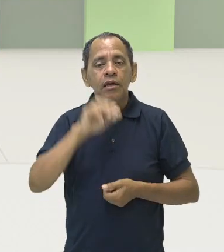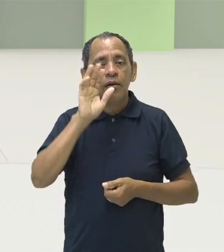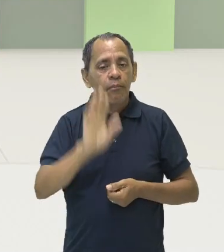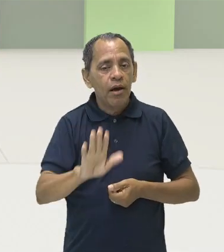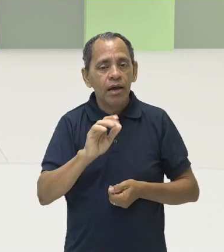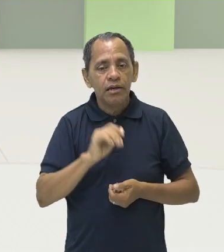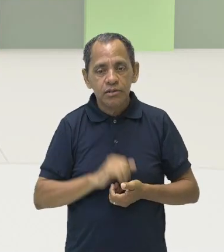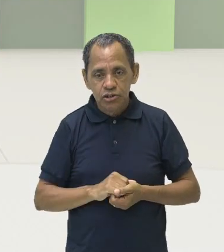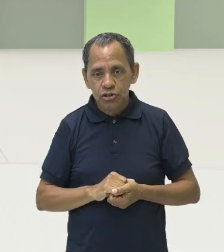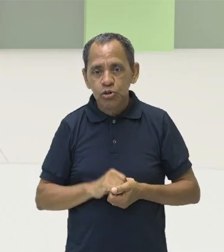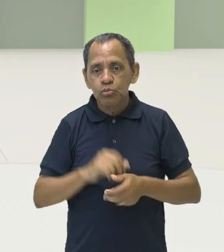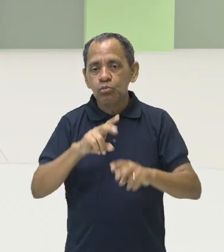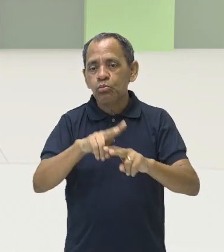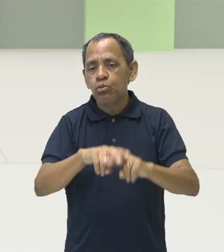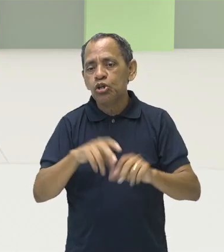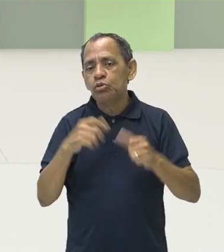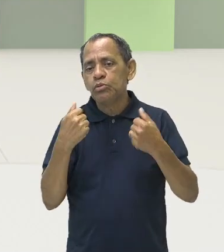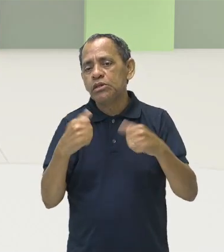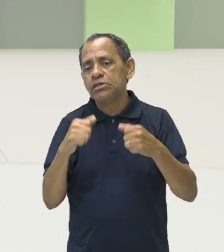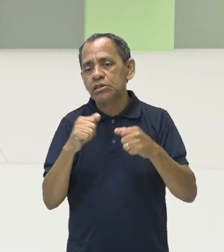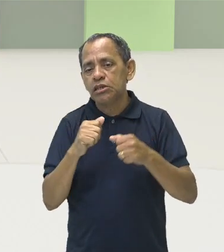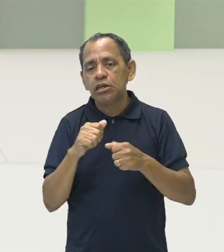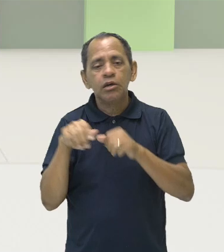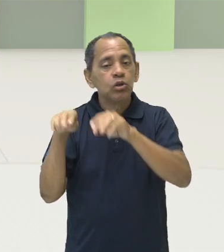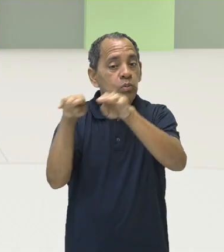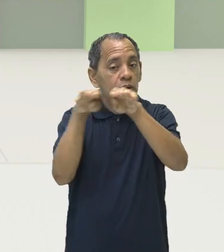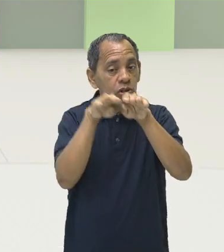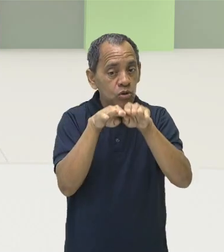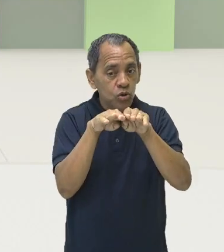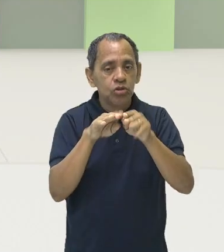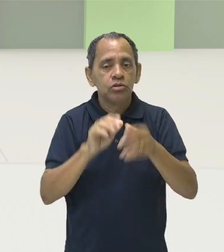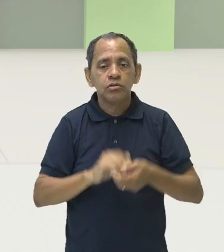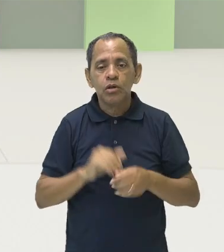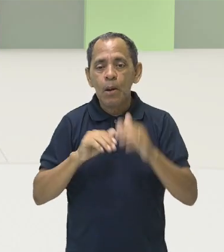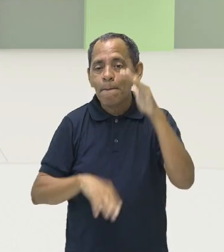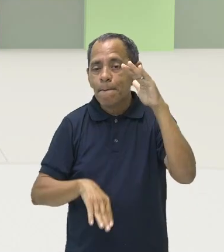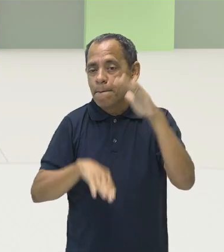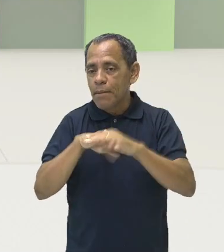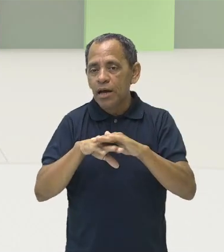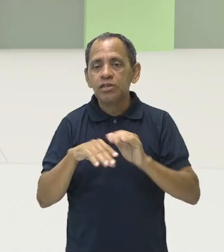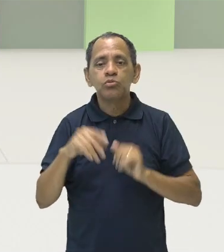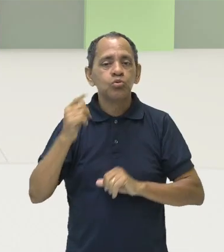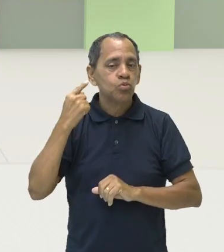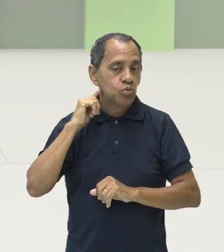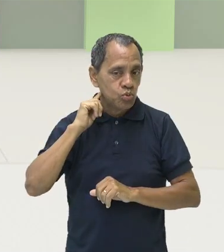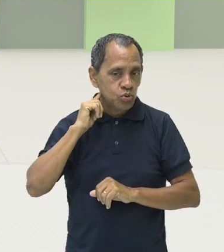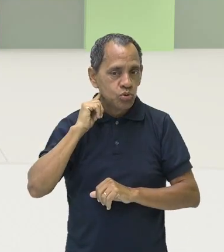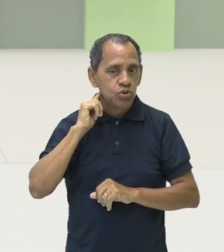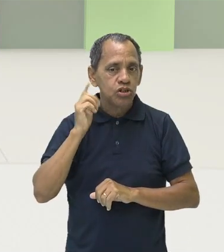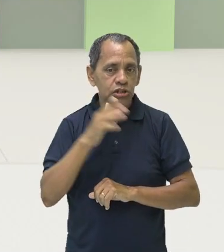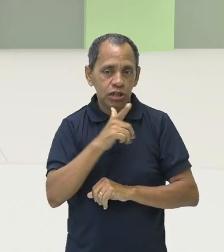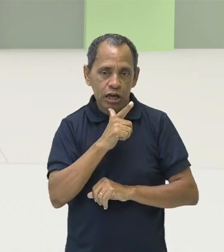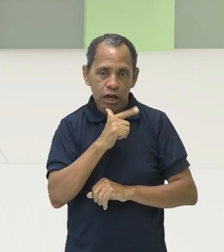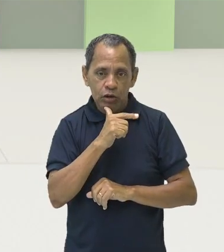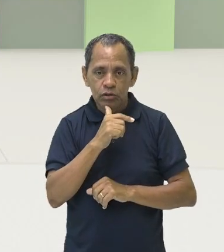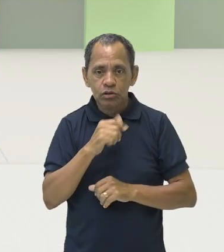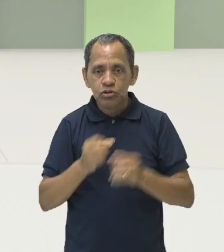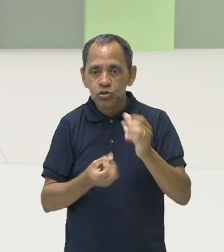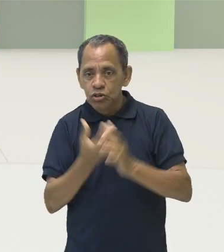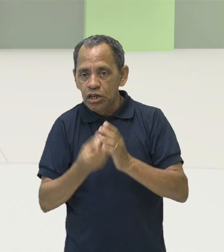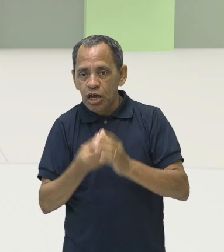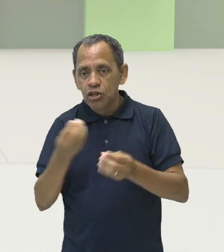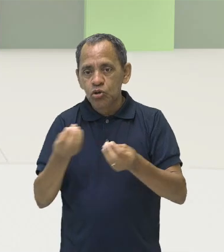precisa ter esses padrões, porque os teores máximos de impureza permitidos da água, eles são estabelecidos